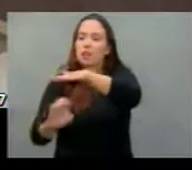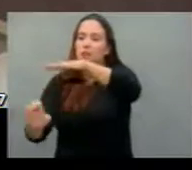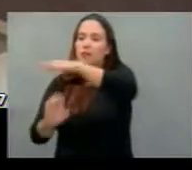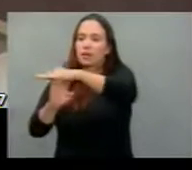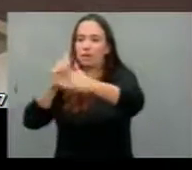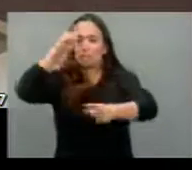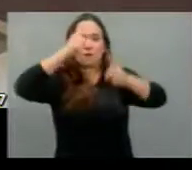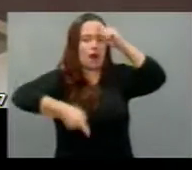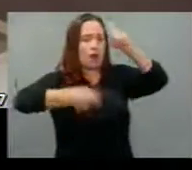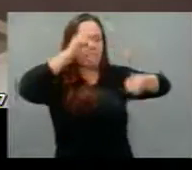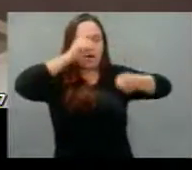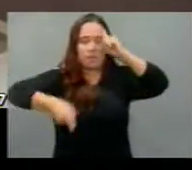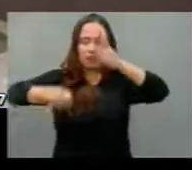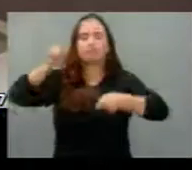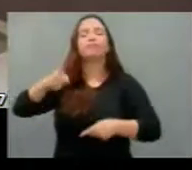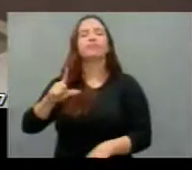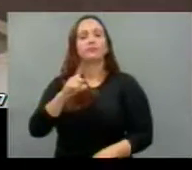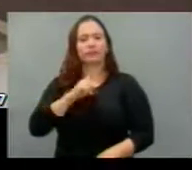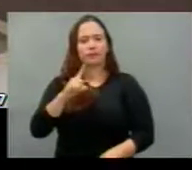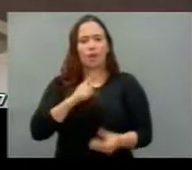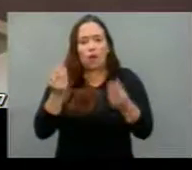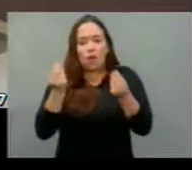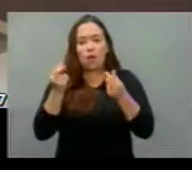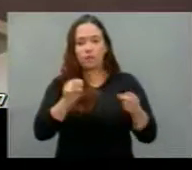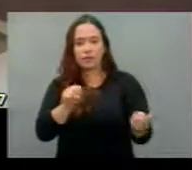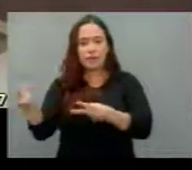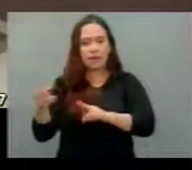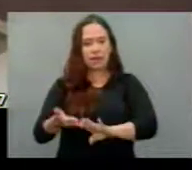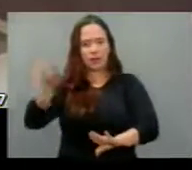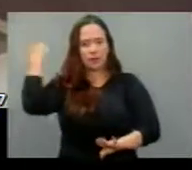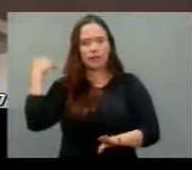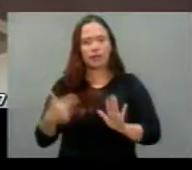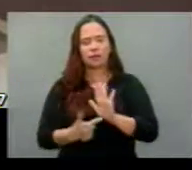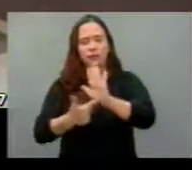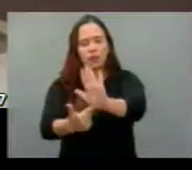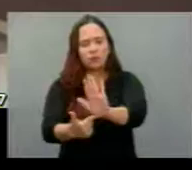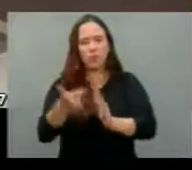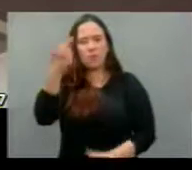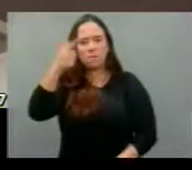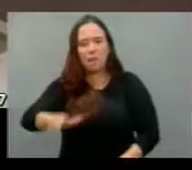corporações. O escândalo da semana passada, mais